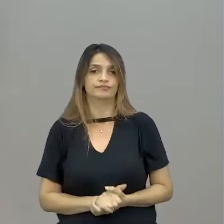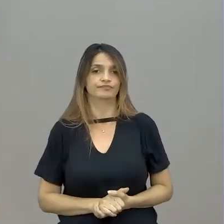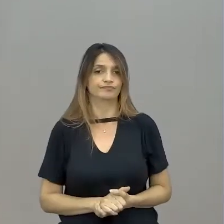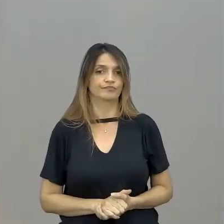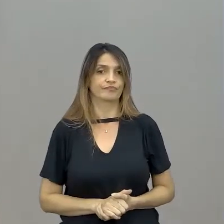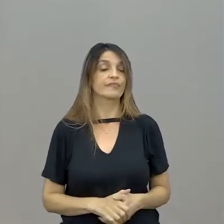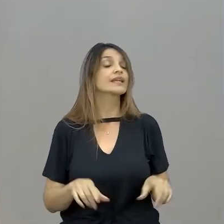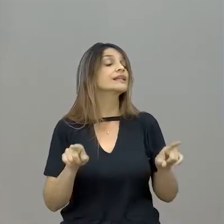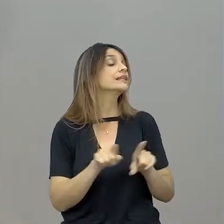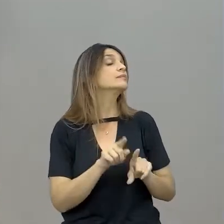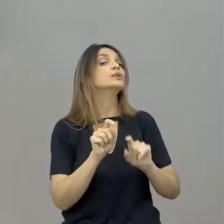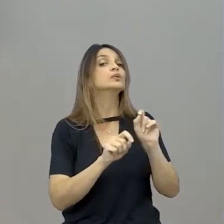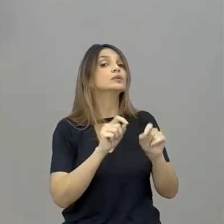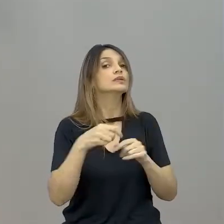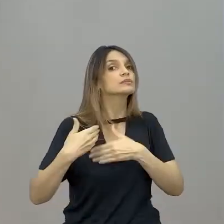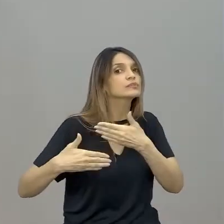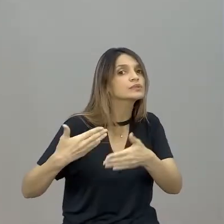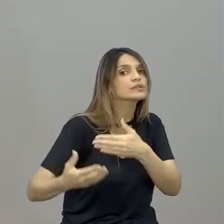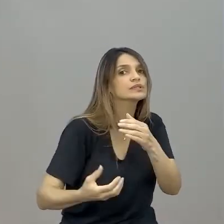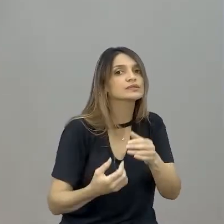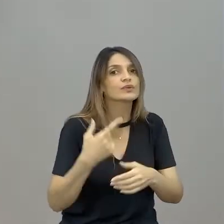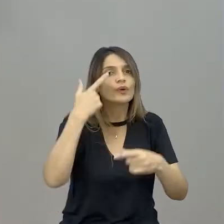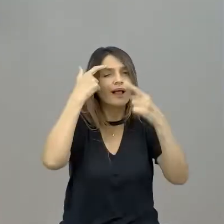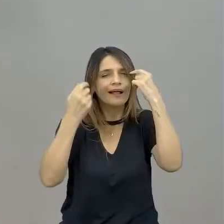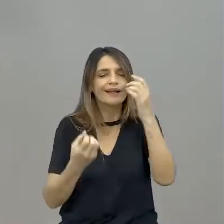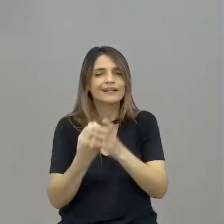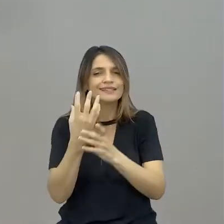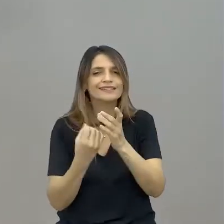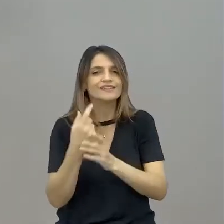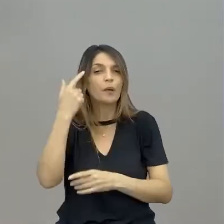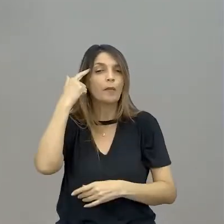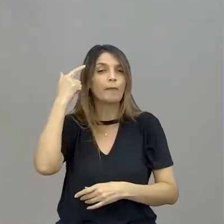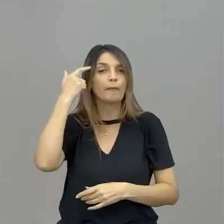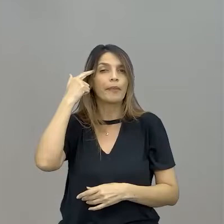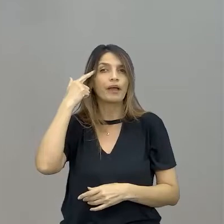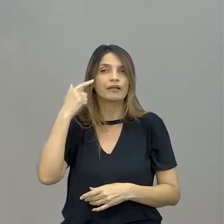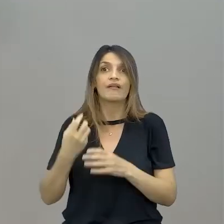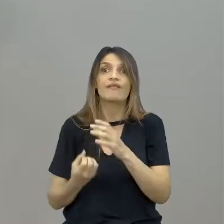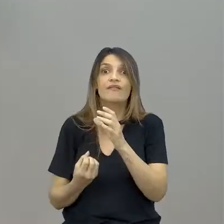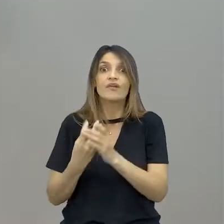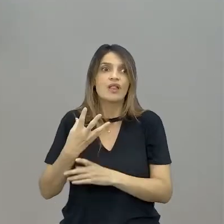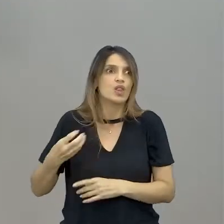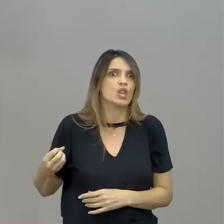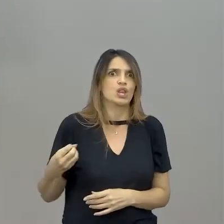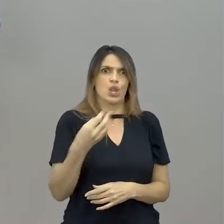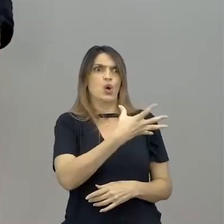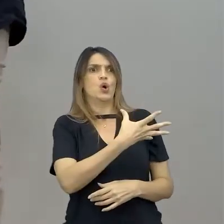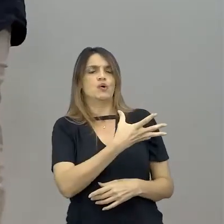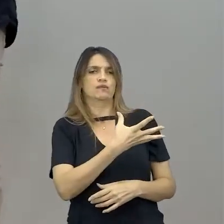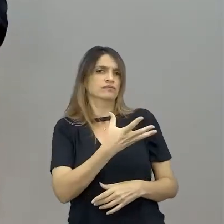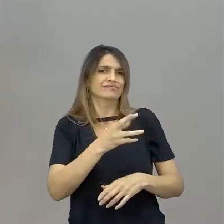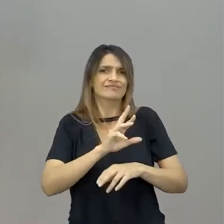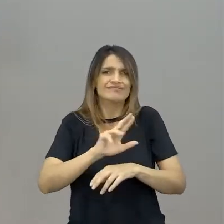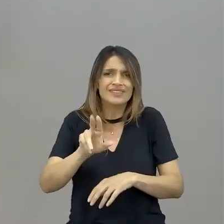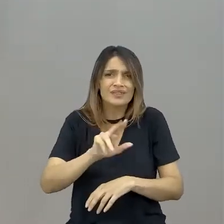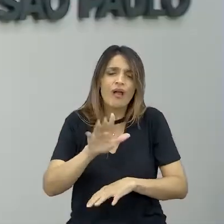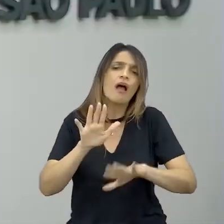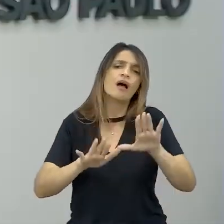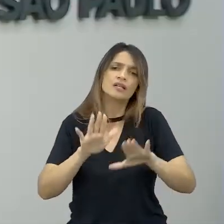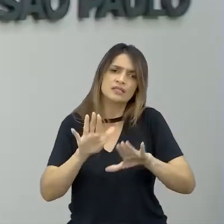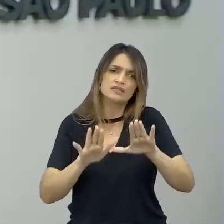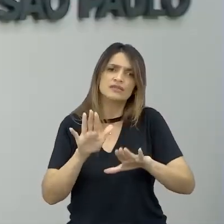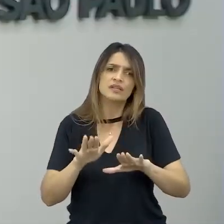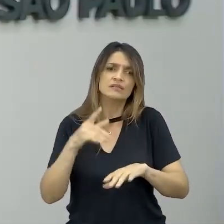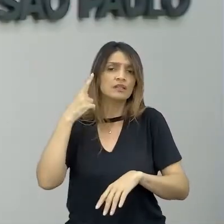ao processo criativo é que quando a gente pensa em processo criativo, a gente imagina que vai criar uma coisa nova, e não necessariamente é isso. Às vezes pode